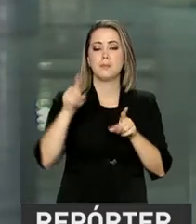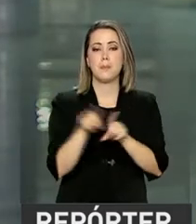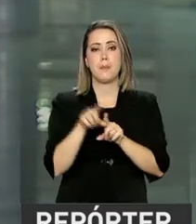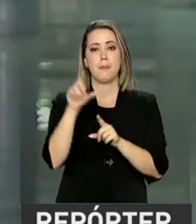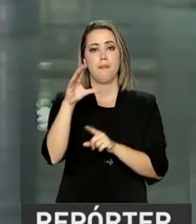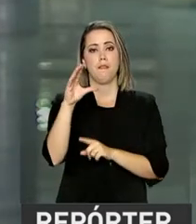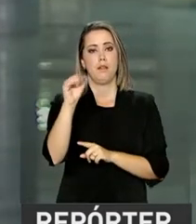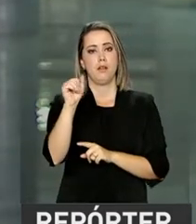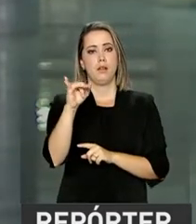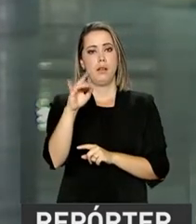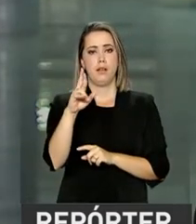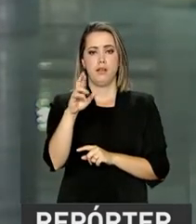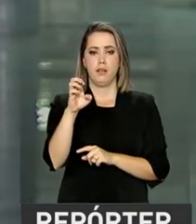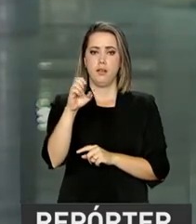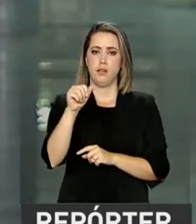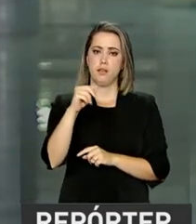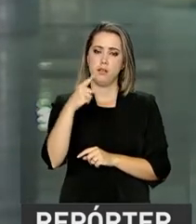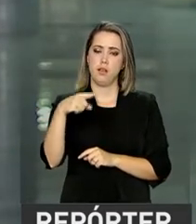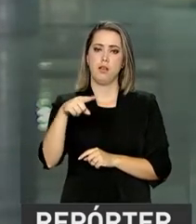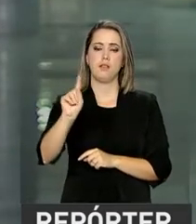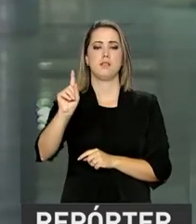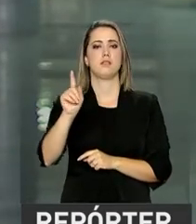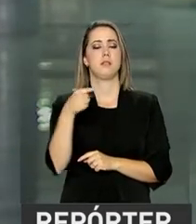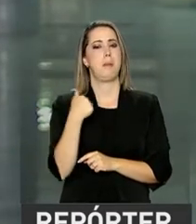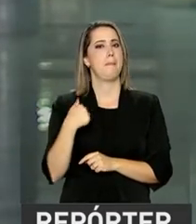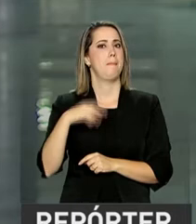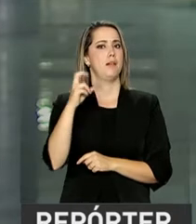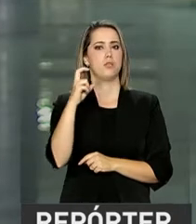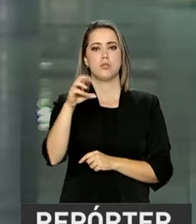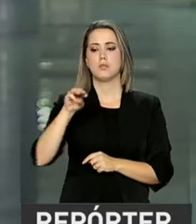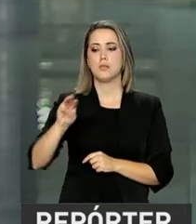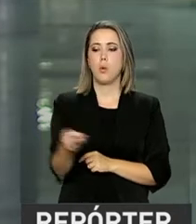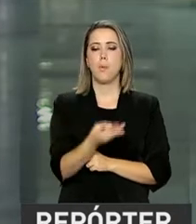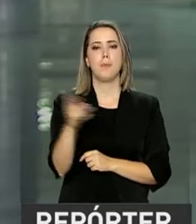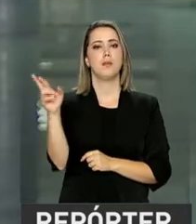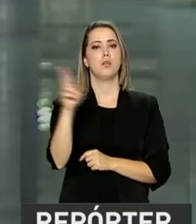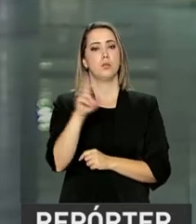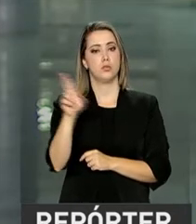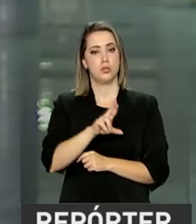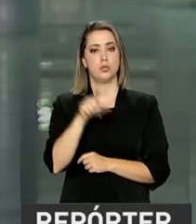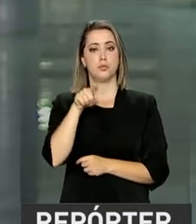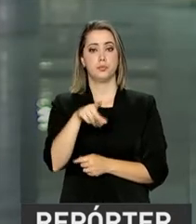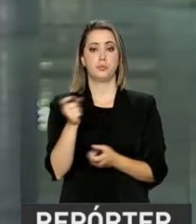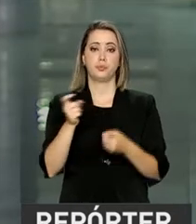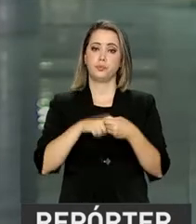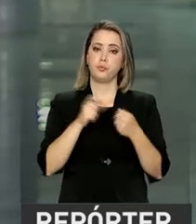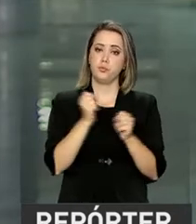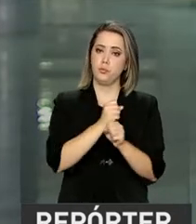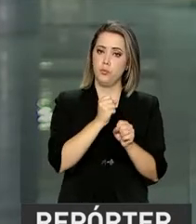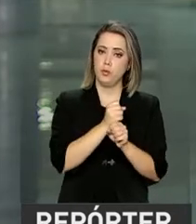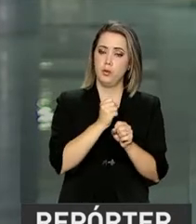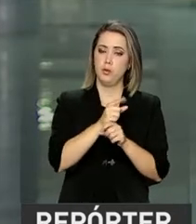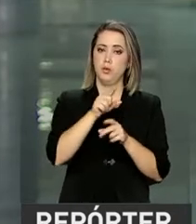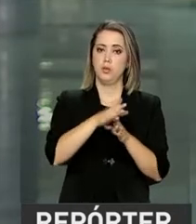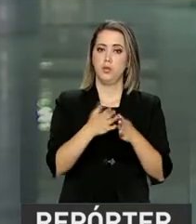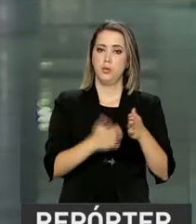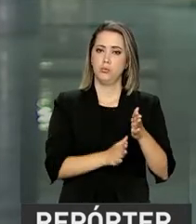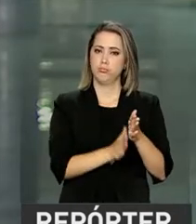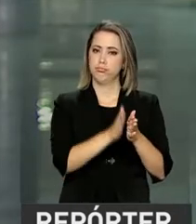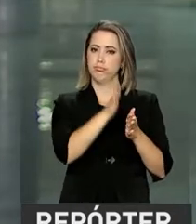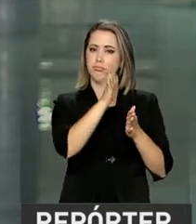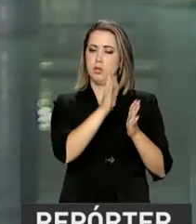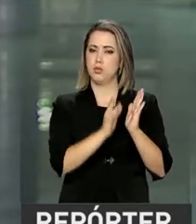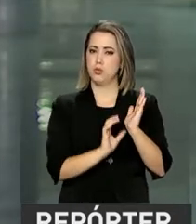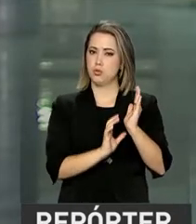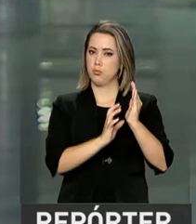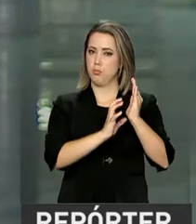de Caieiras, no estado de São Paulo, são mais de 5 milhões de reais para recuperação e estabilização de encostas que foram